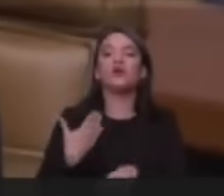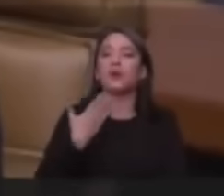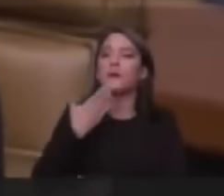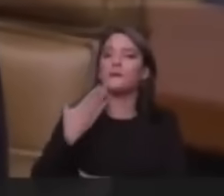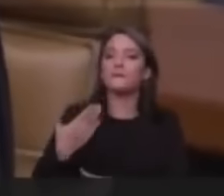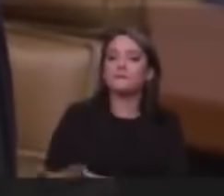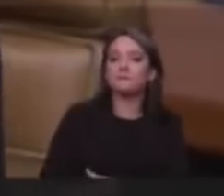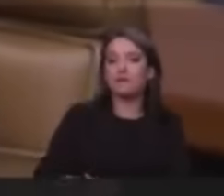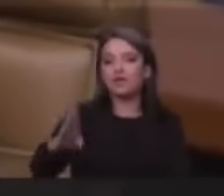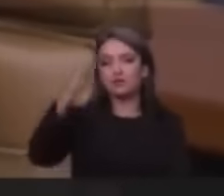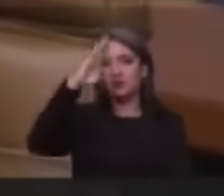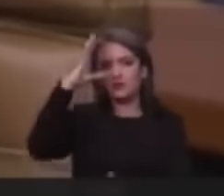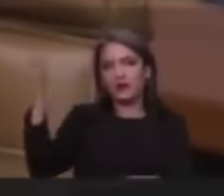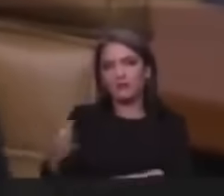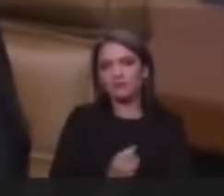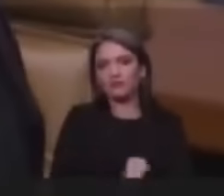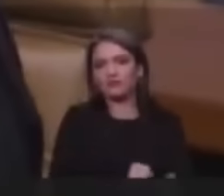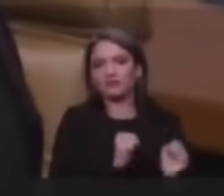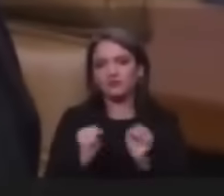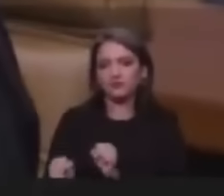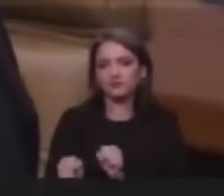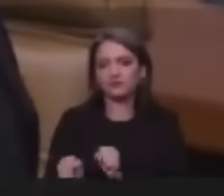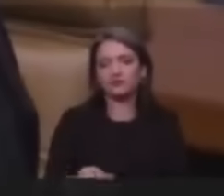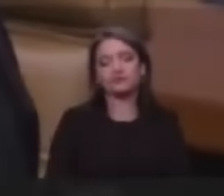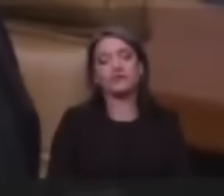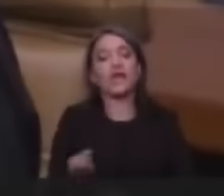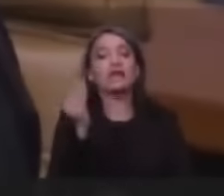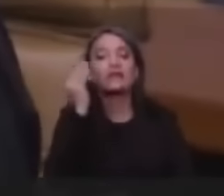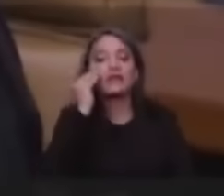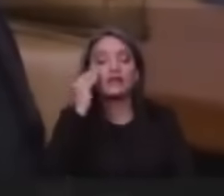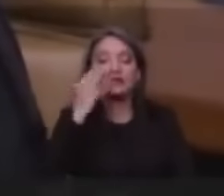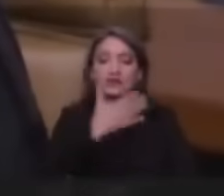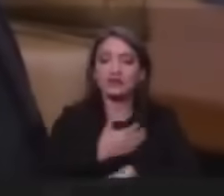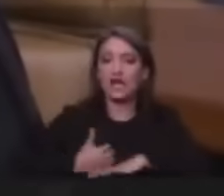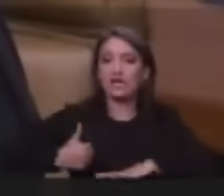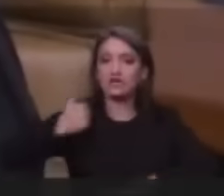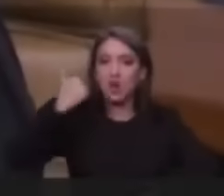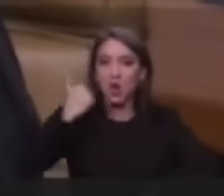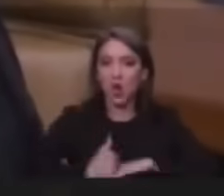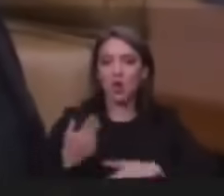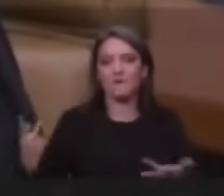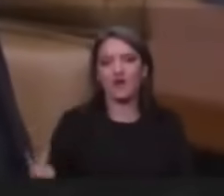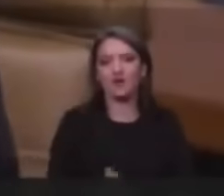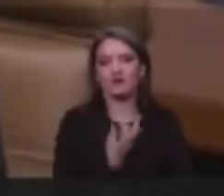intervenção Federal né tenta tentar é que o golpe fosse realizado